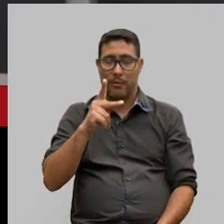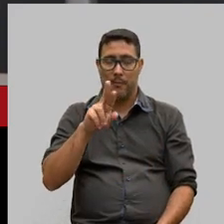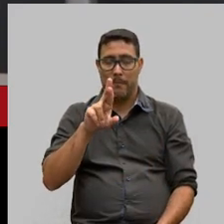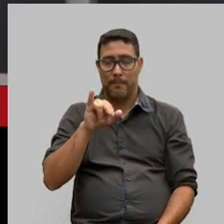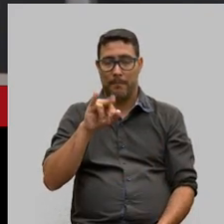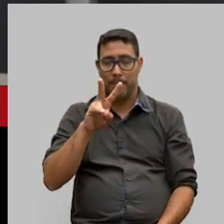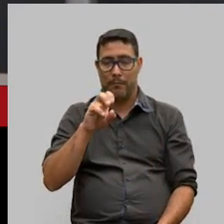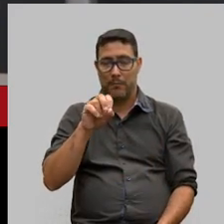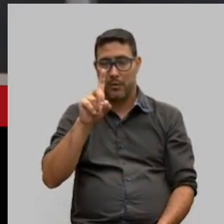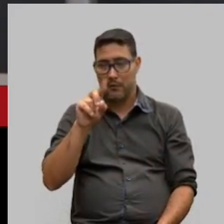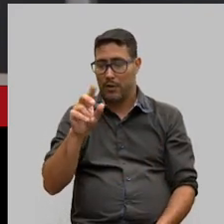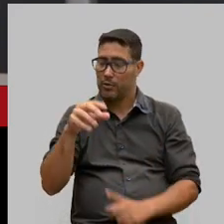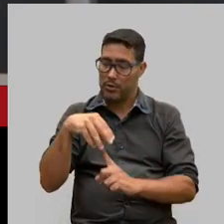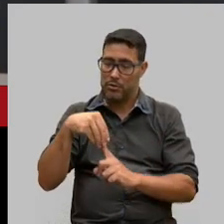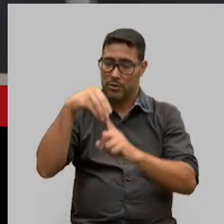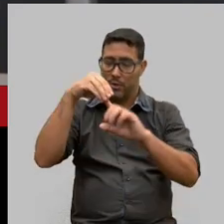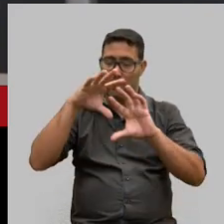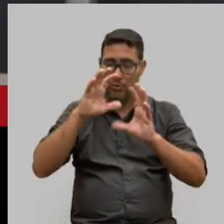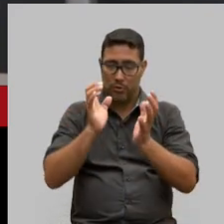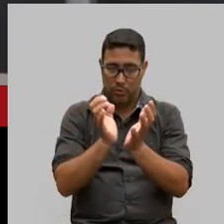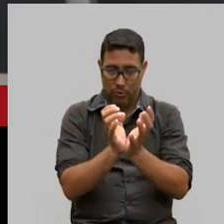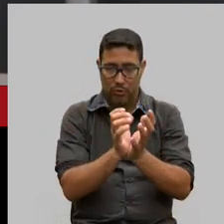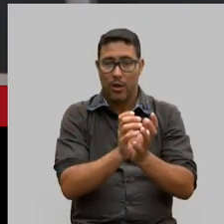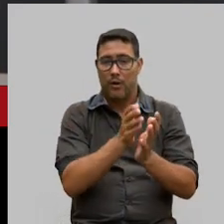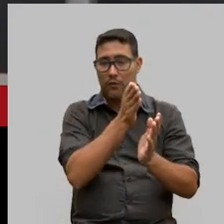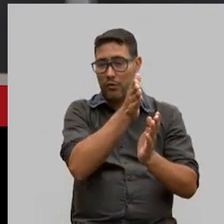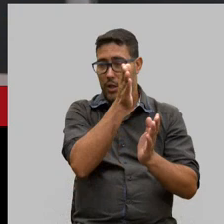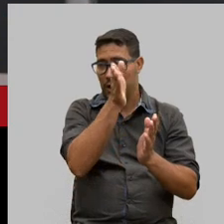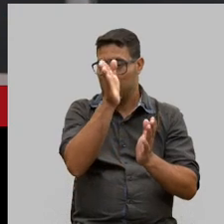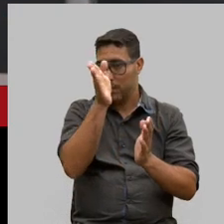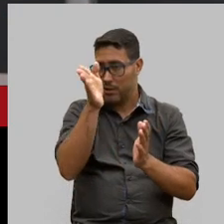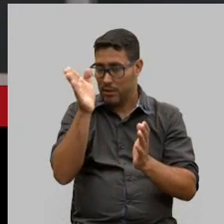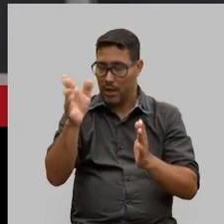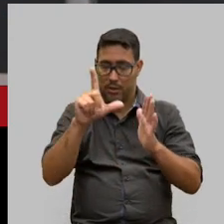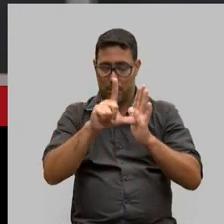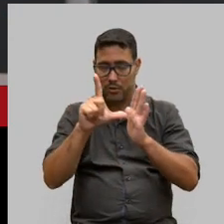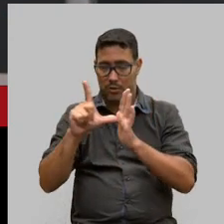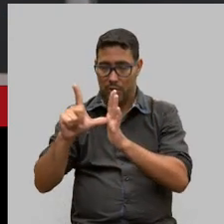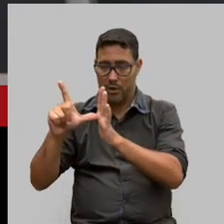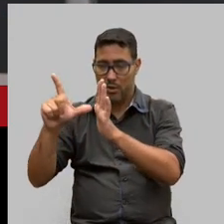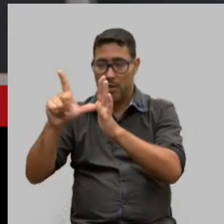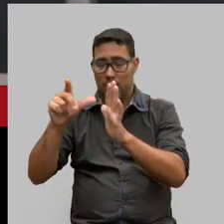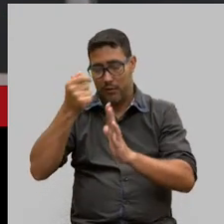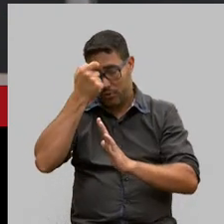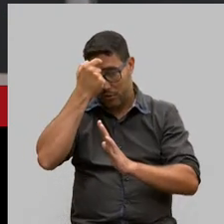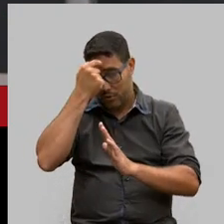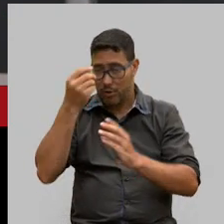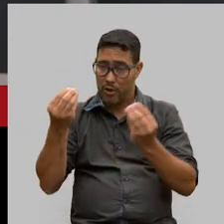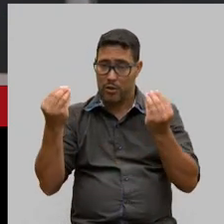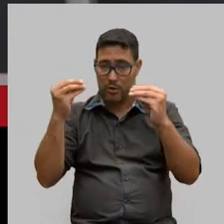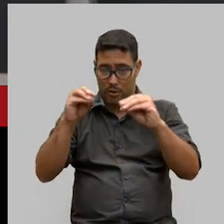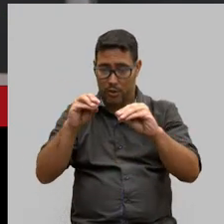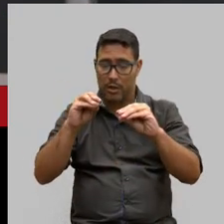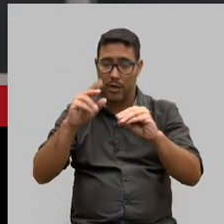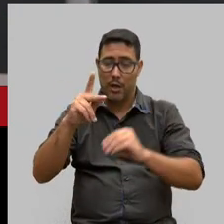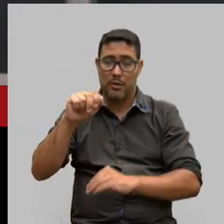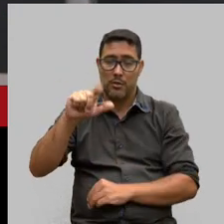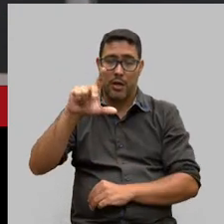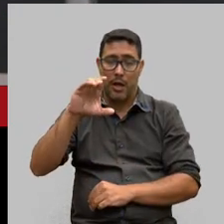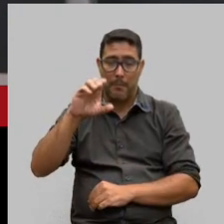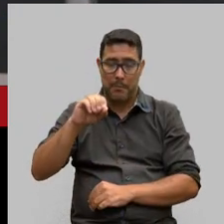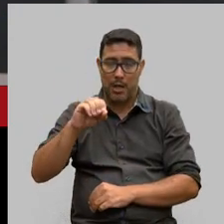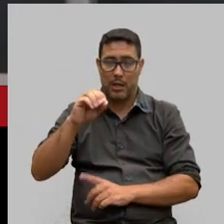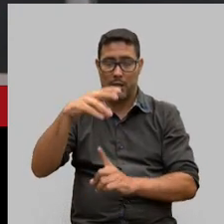nosso grupo foi em cada comércio fazer conscientização e colocar a placa de prioridade ao os